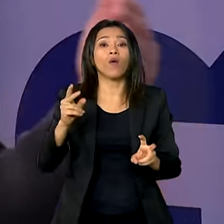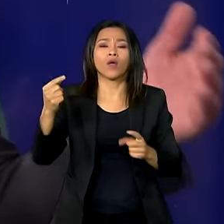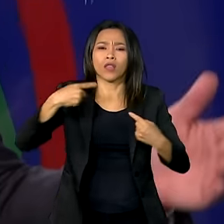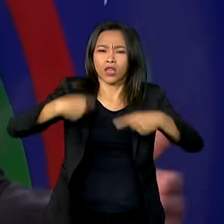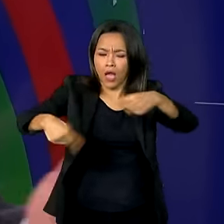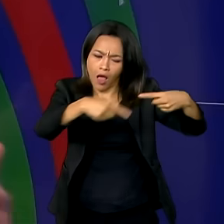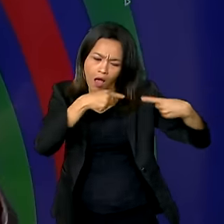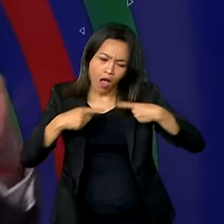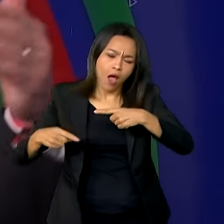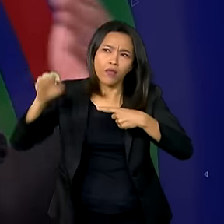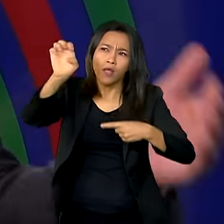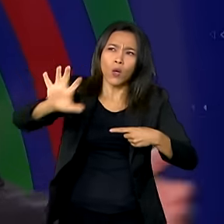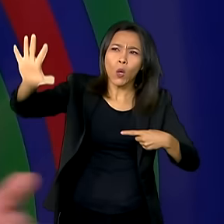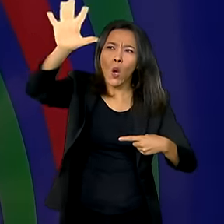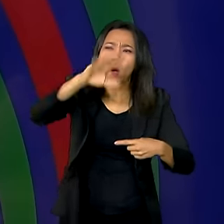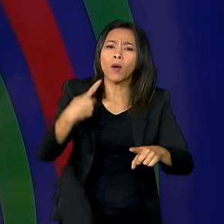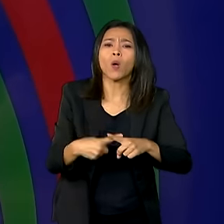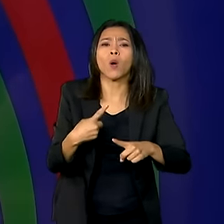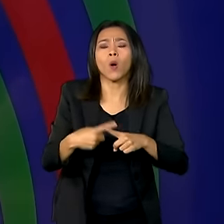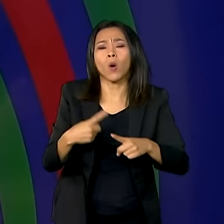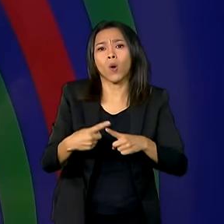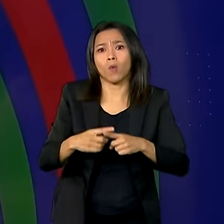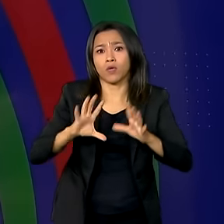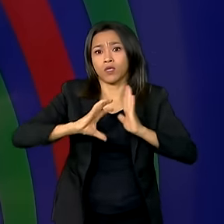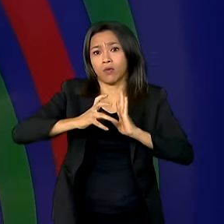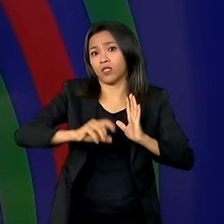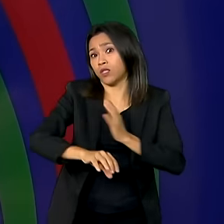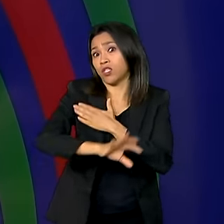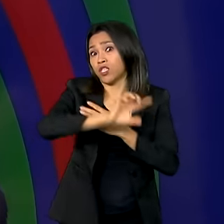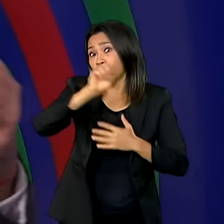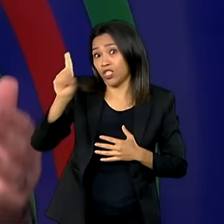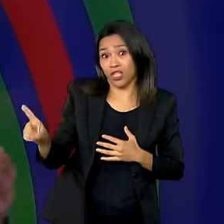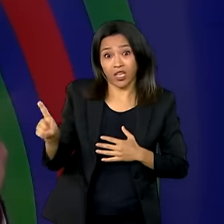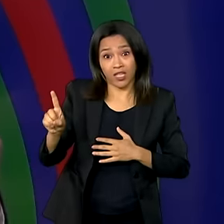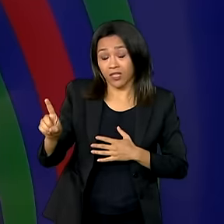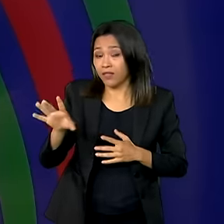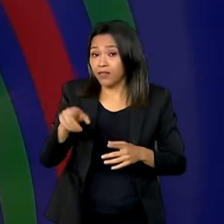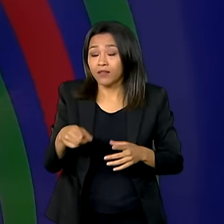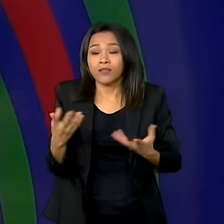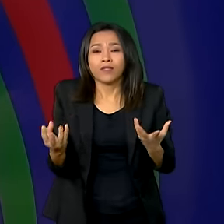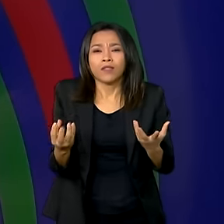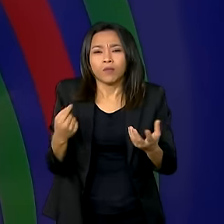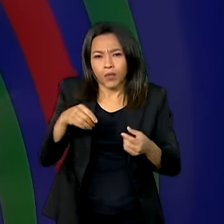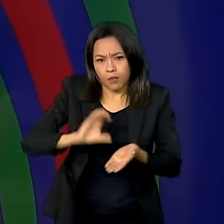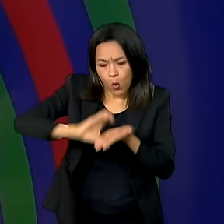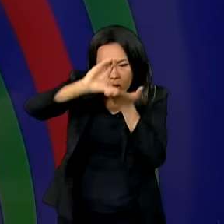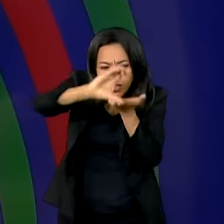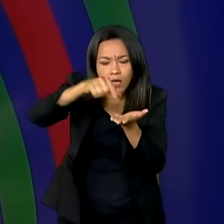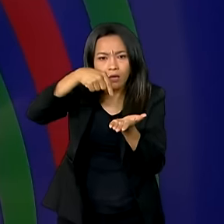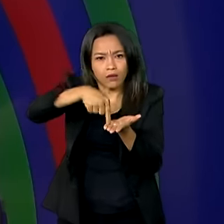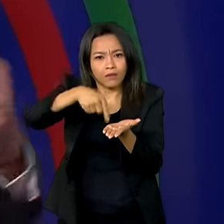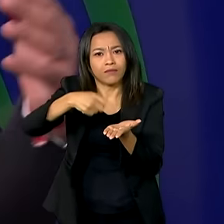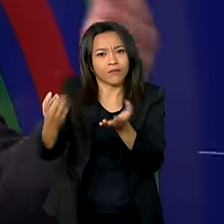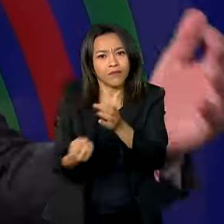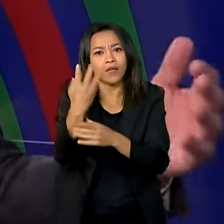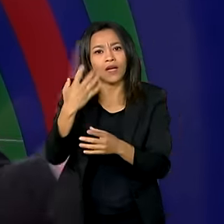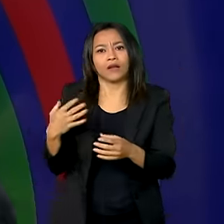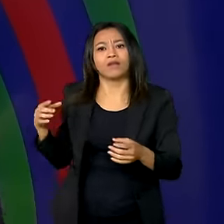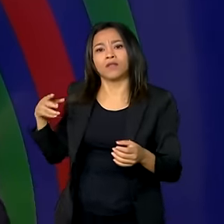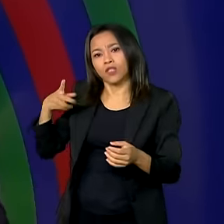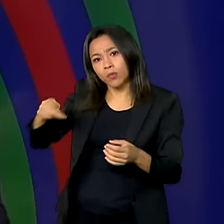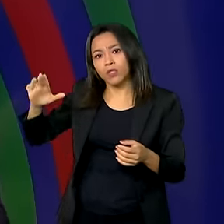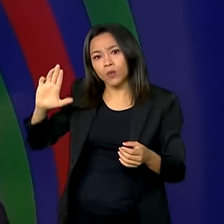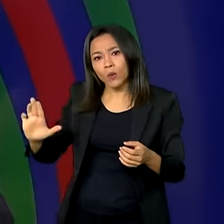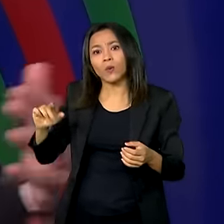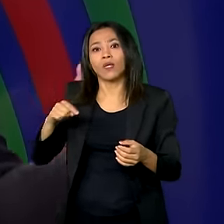que essa extrema-direita tenta perverter o debate político na Europa. Então, iniciativas como o Conselhão, o brasileiro recriado pelo presidente Lula, e